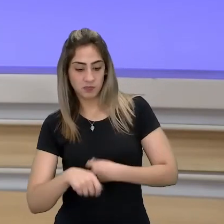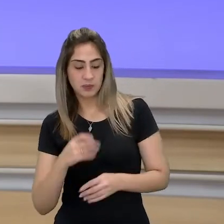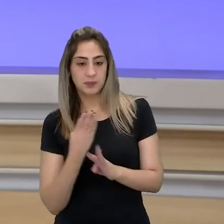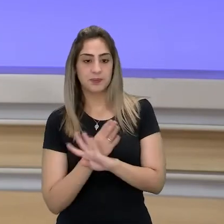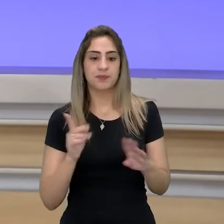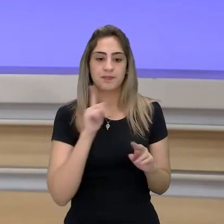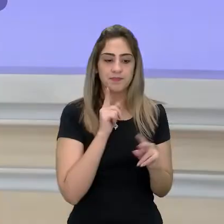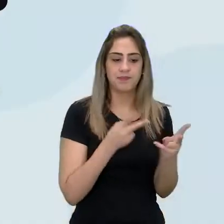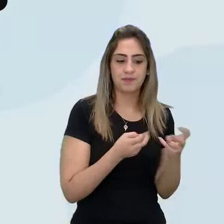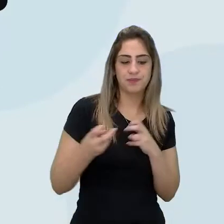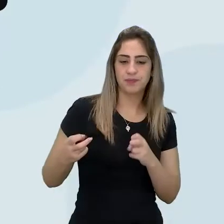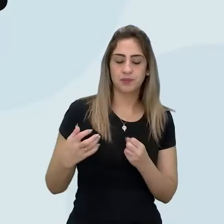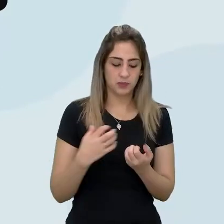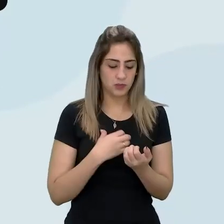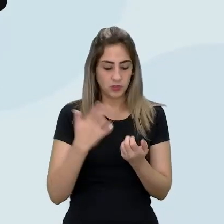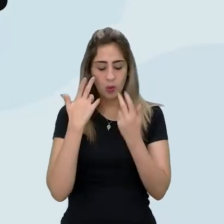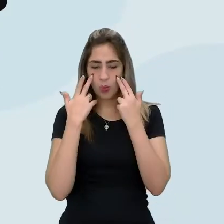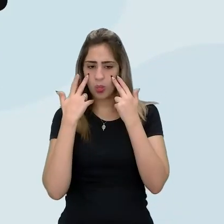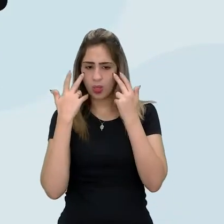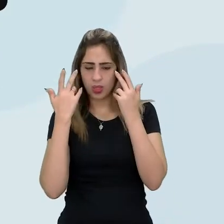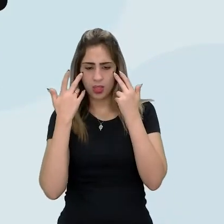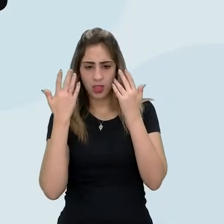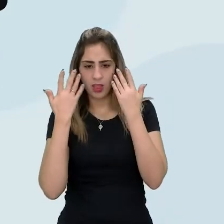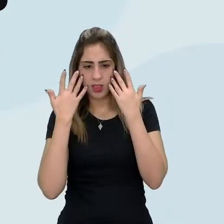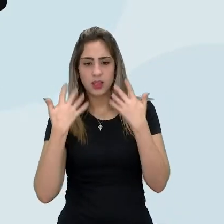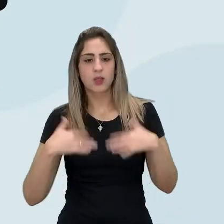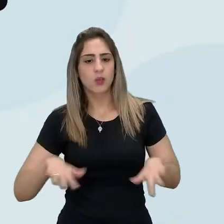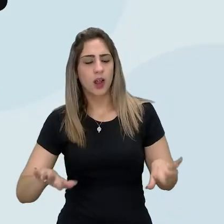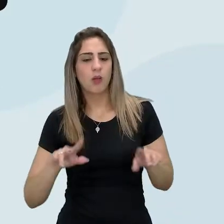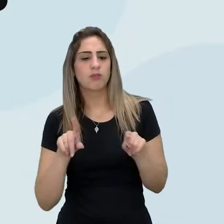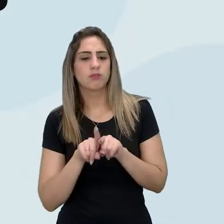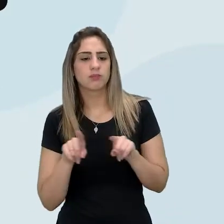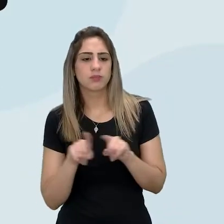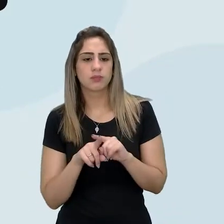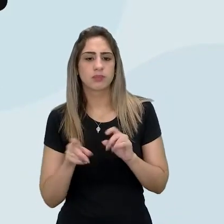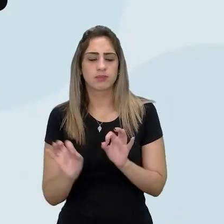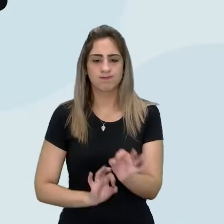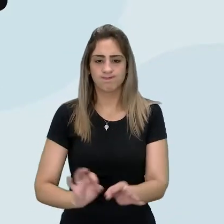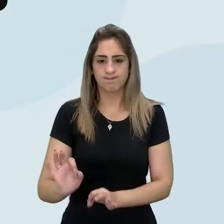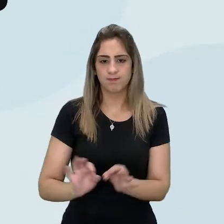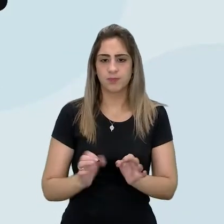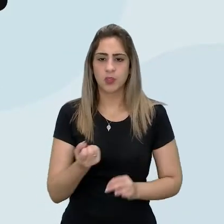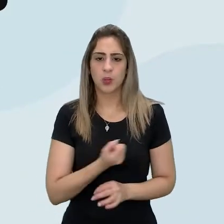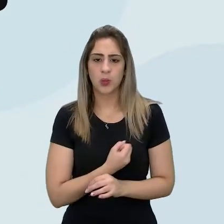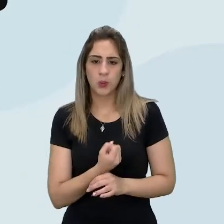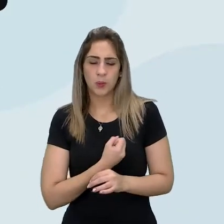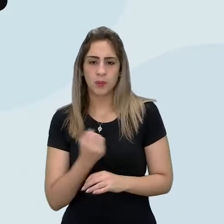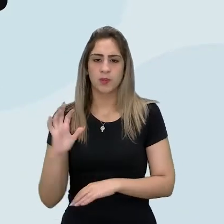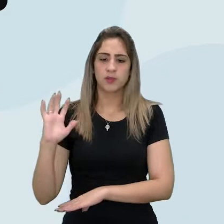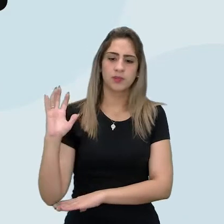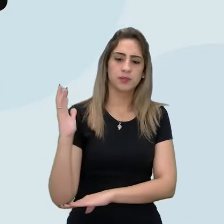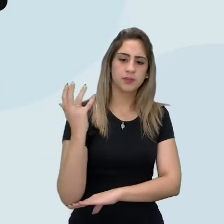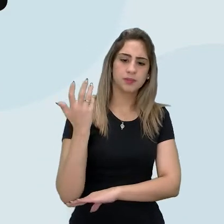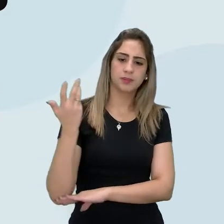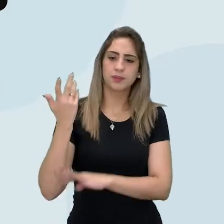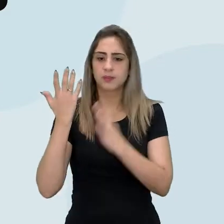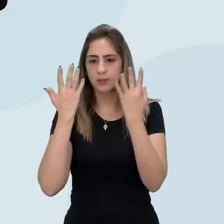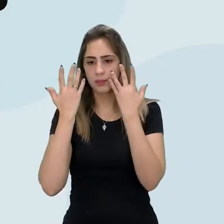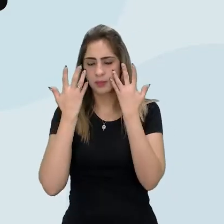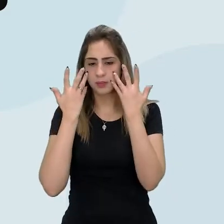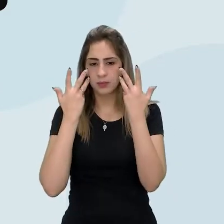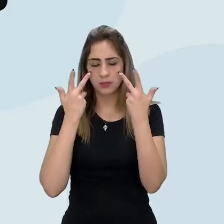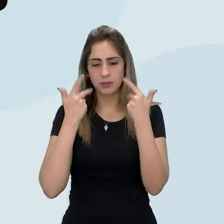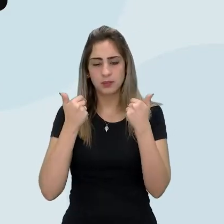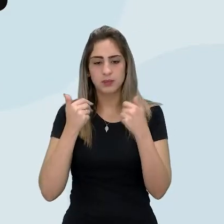é considerado um fenômeno natural, justamente porque ele vai regular o número de organismos, que podem ser plantas